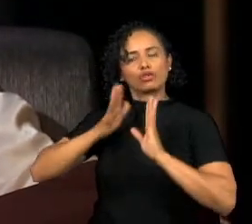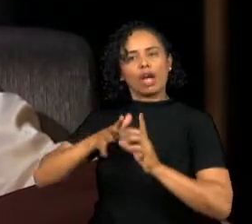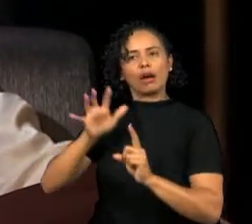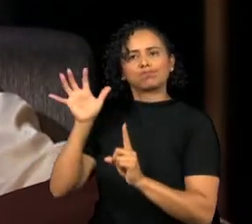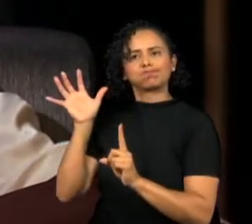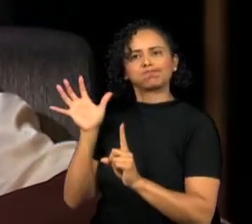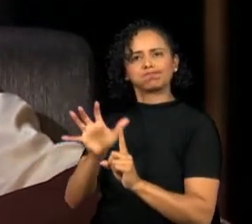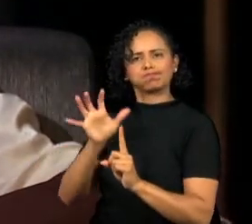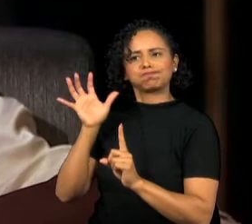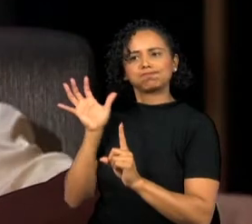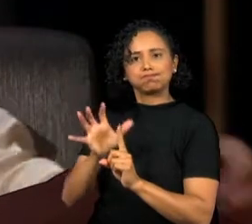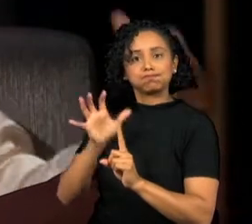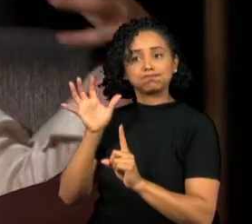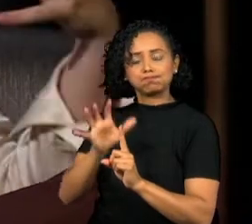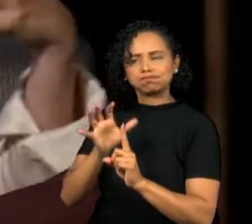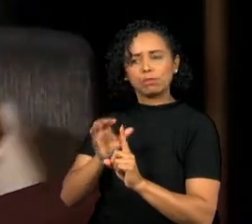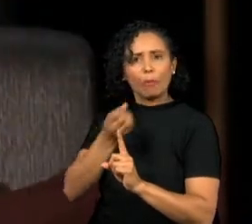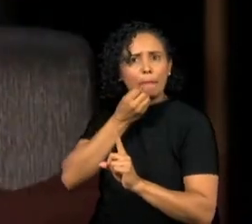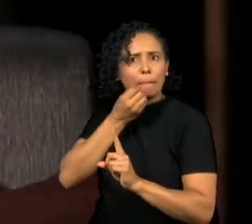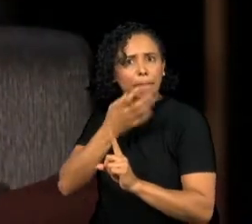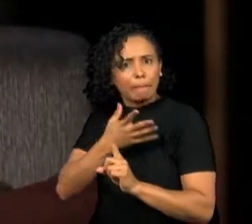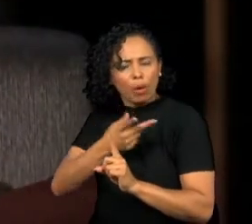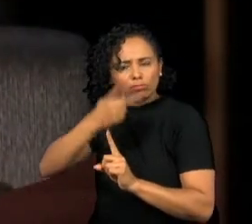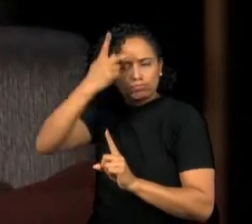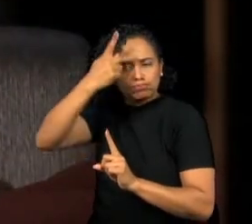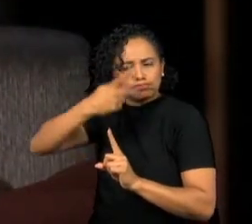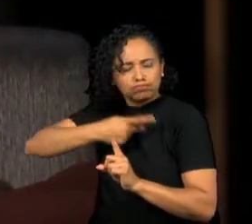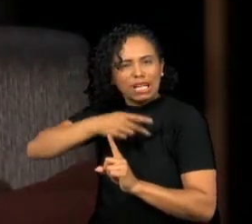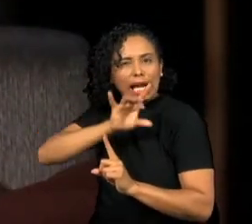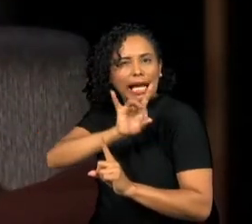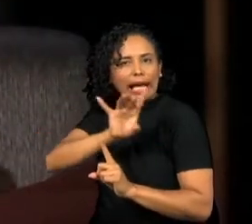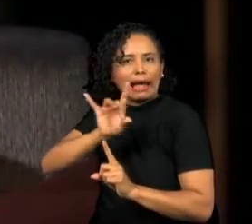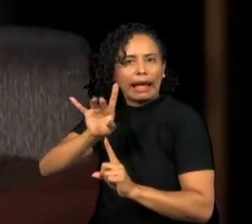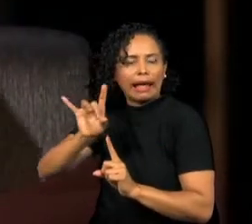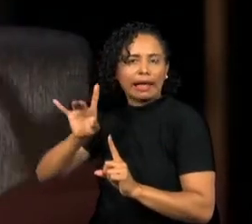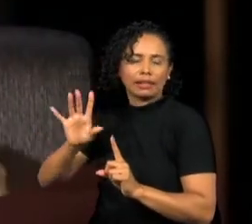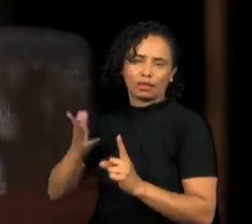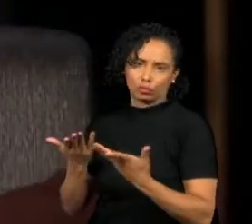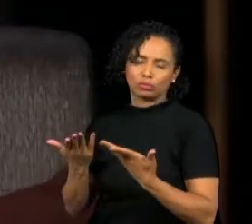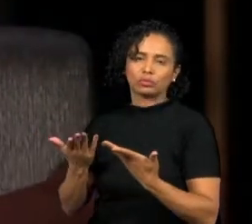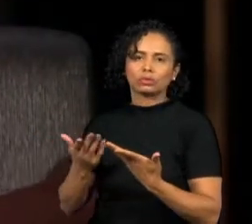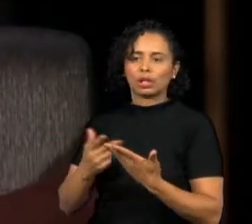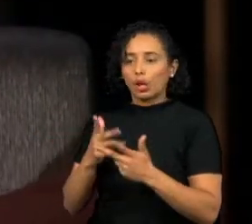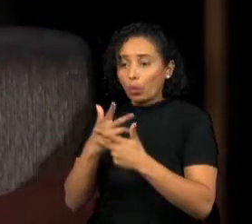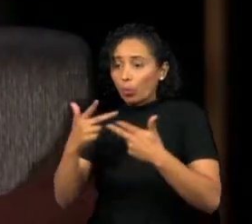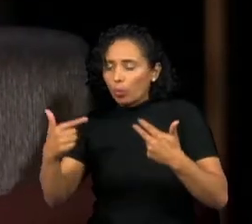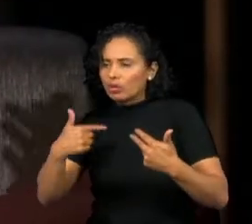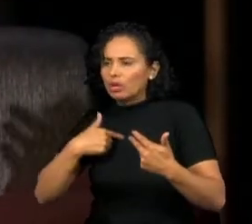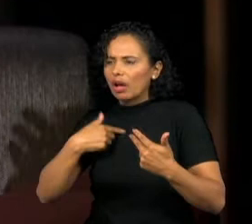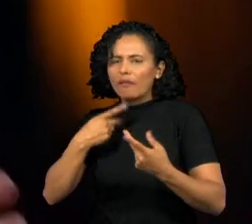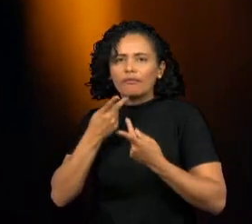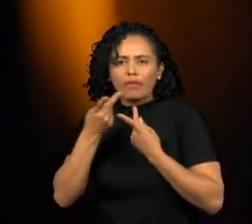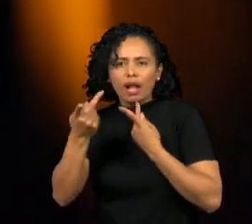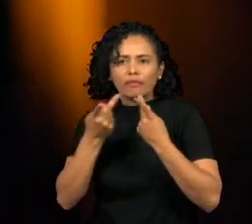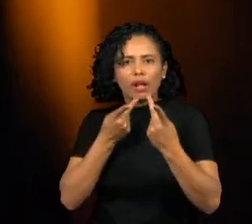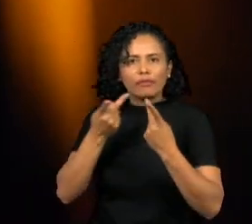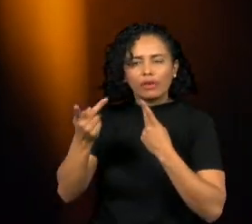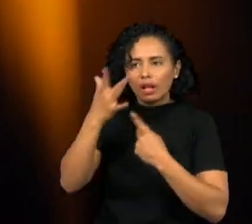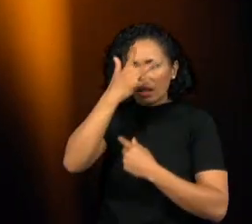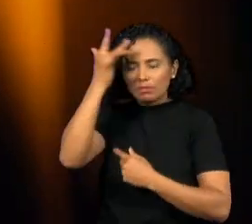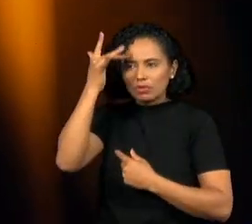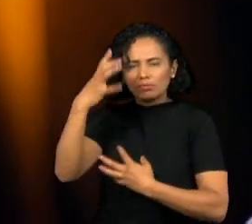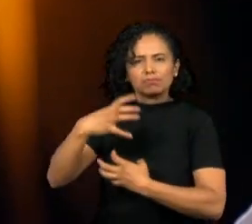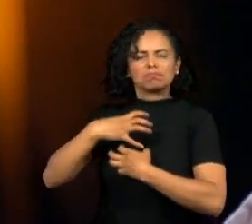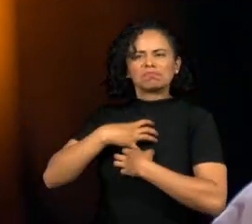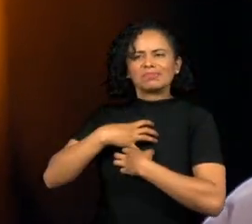que influencia de maneira muito pessoal nos outros sabe então tipo as coisas que eu falo a pessoa ela cria um carinho